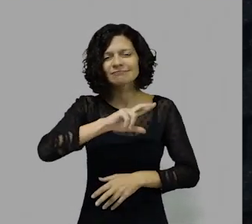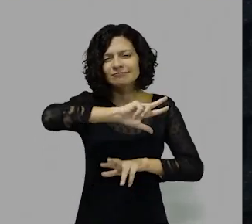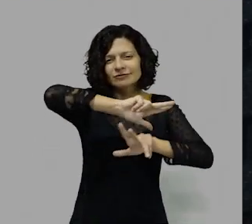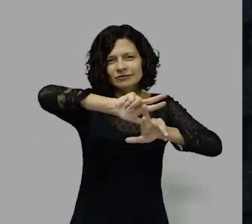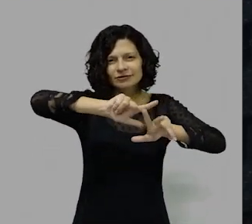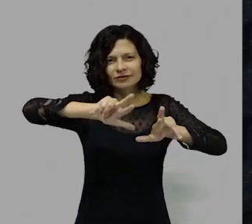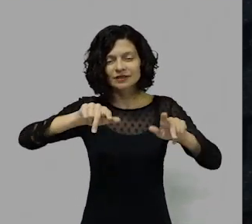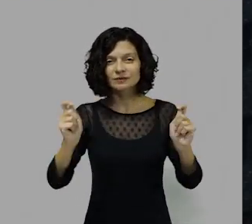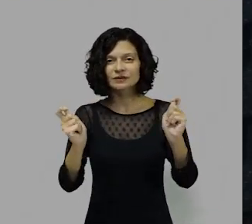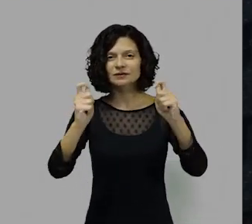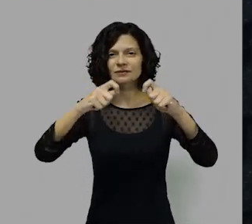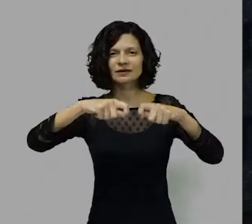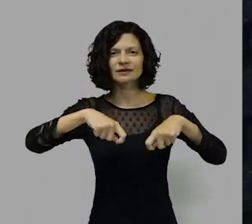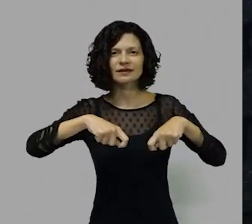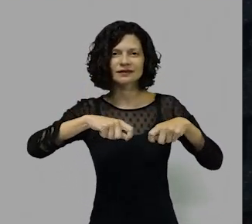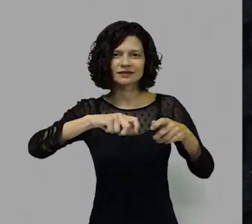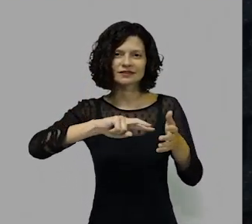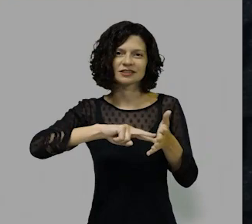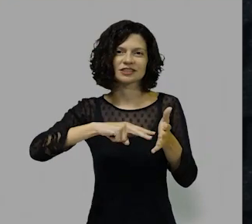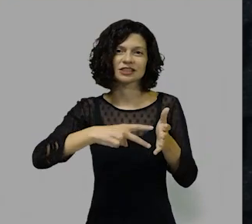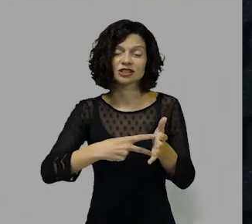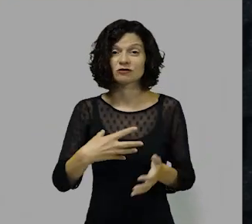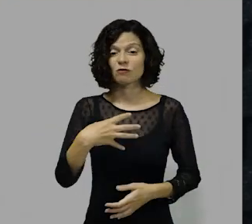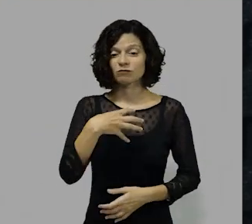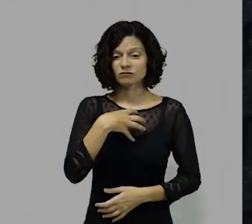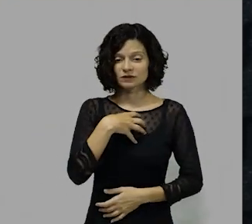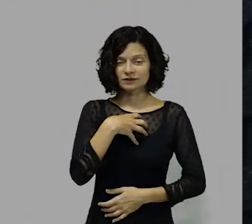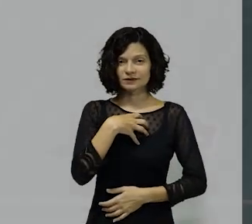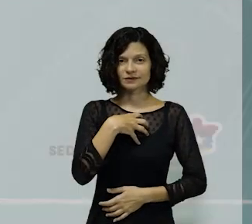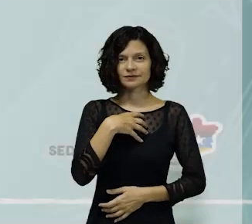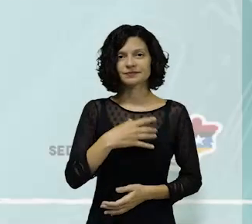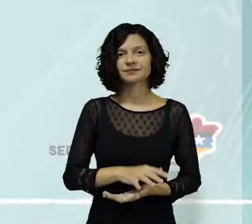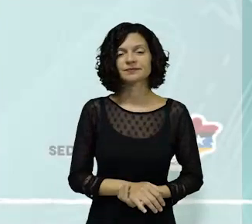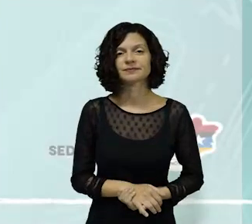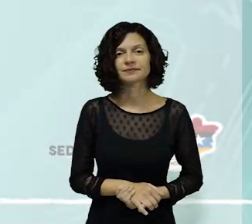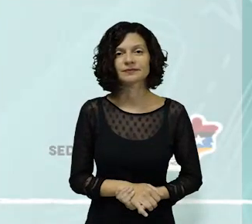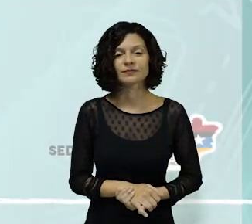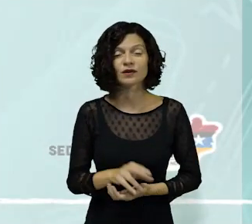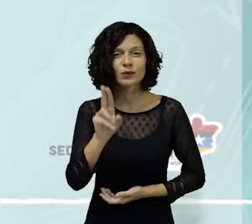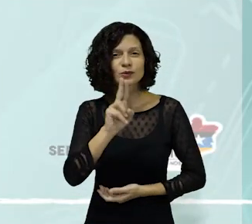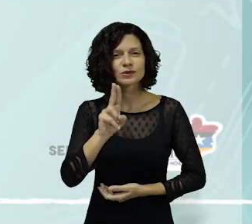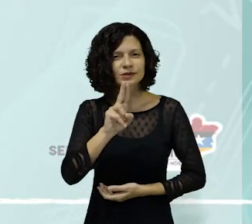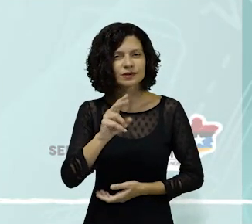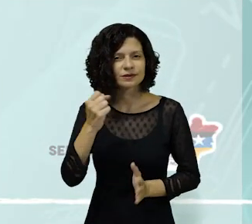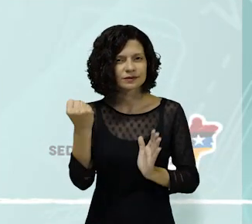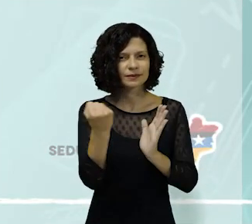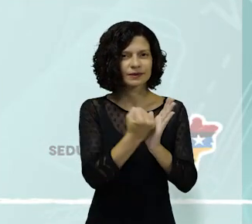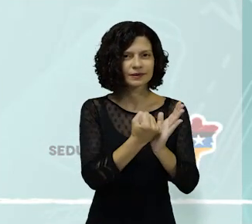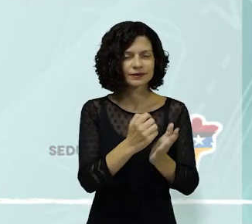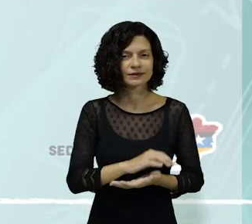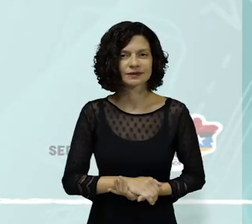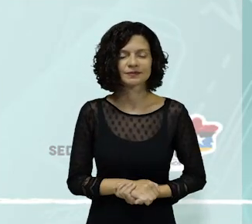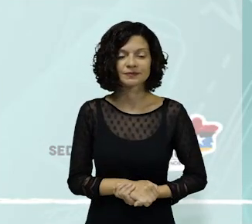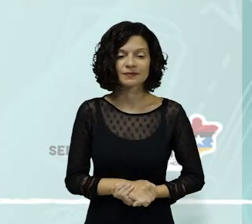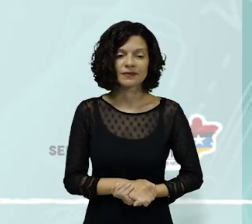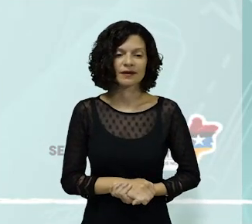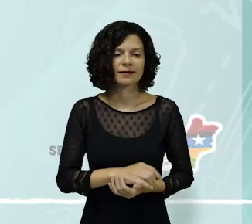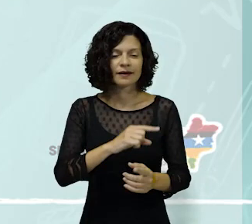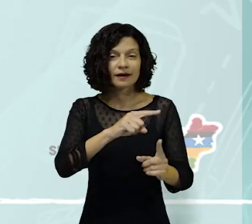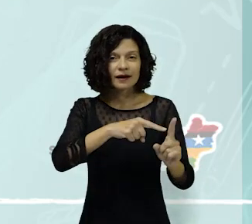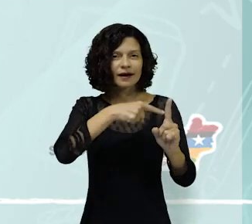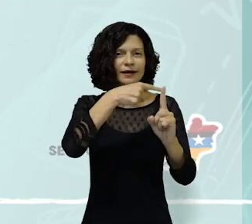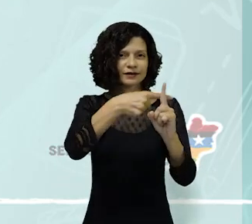consigo expressar uma série de ideias usando esses marcadores. Addition é adição. Exemplos